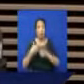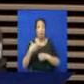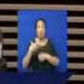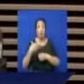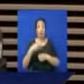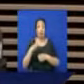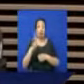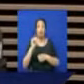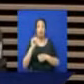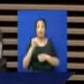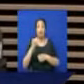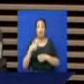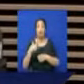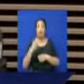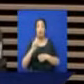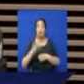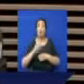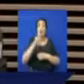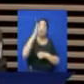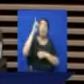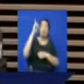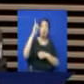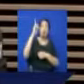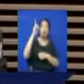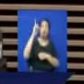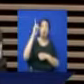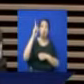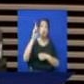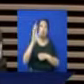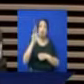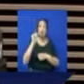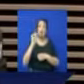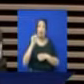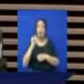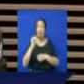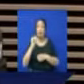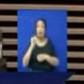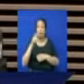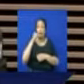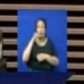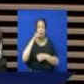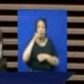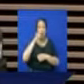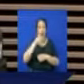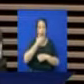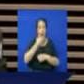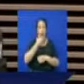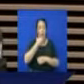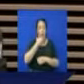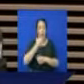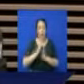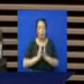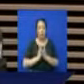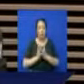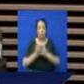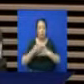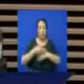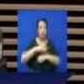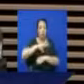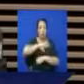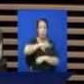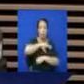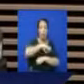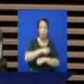eterno, chama do mundo secular homens e mulheres, através da sua misericórdia, do seu amor e da